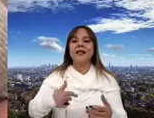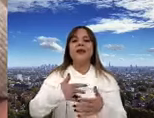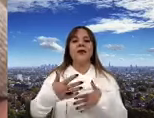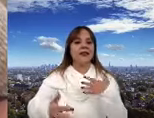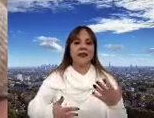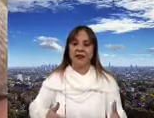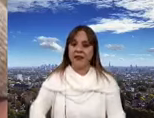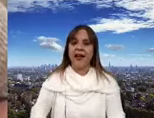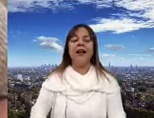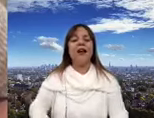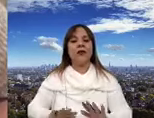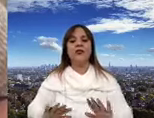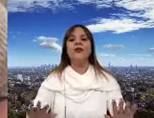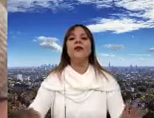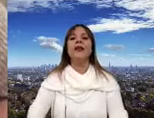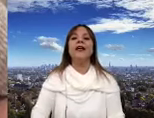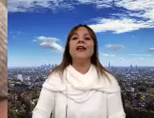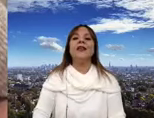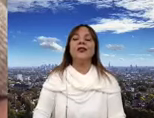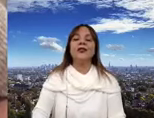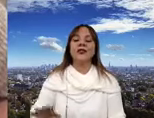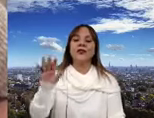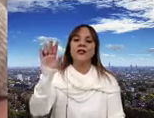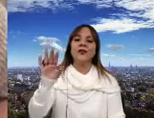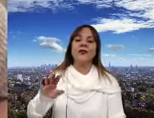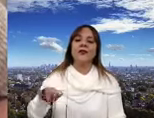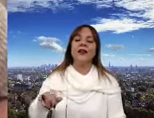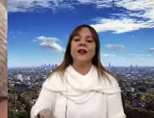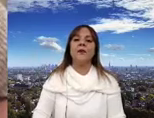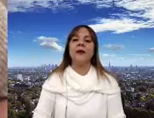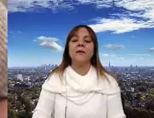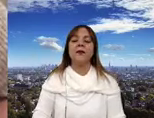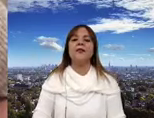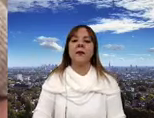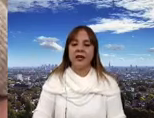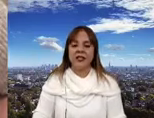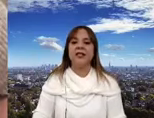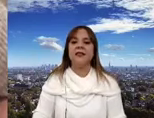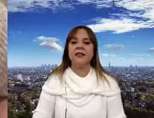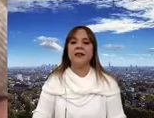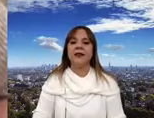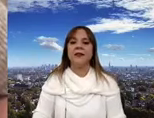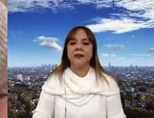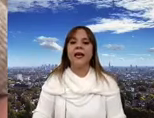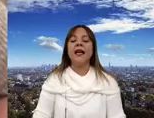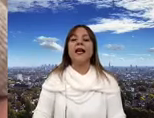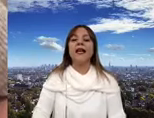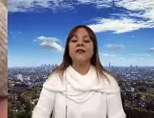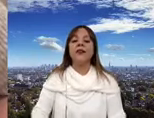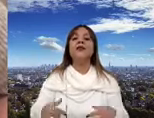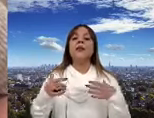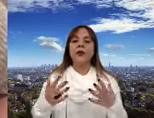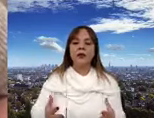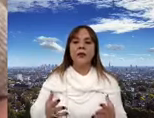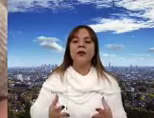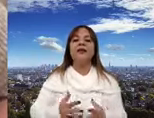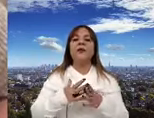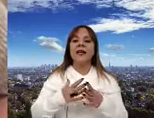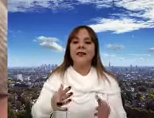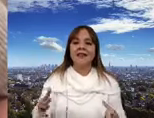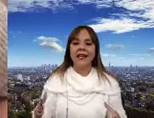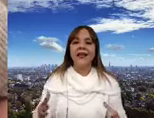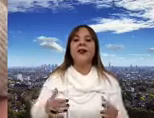Fé. Continua aí tudo, é só vocês verem a programação na página da Santa Fé também e levando muito amor. Então, o mês